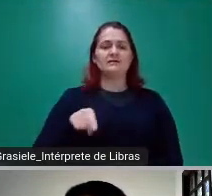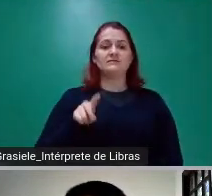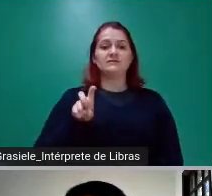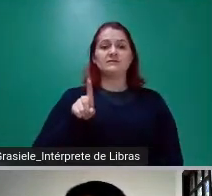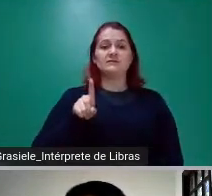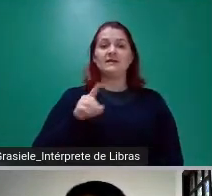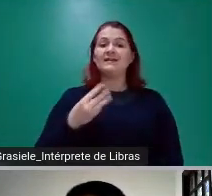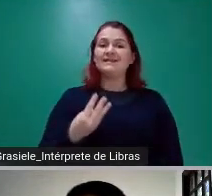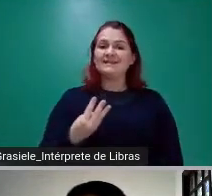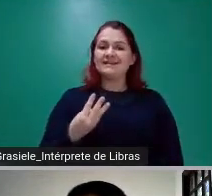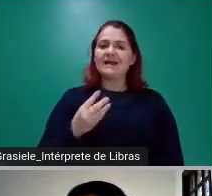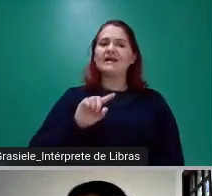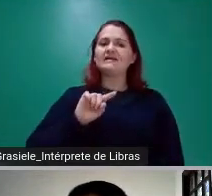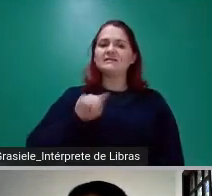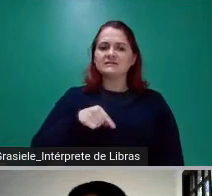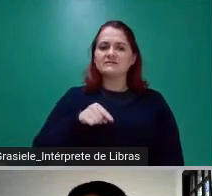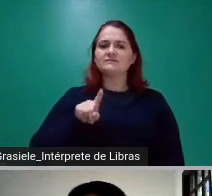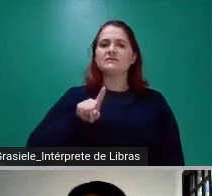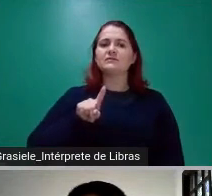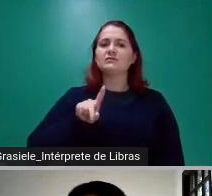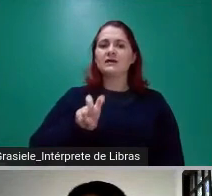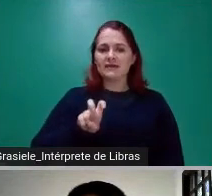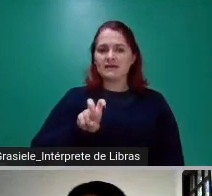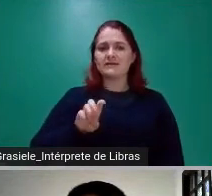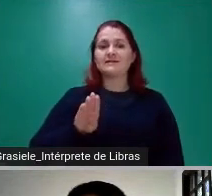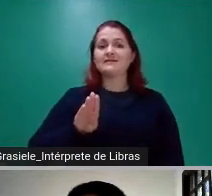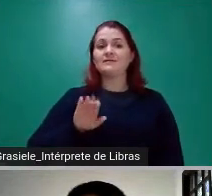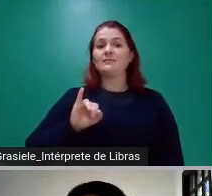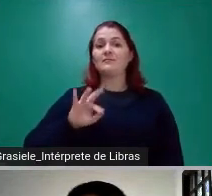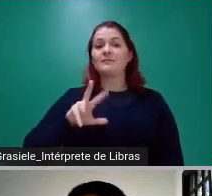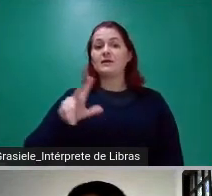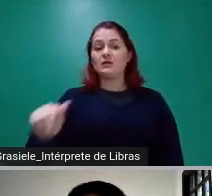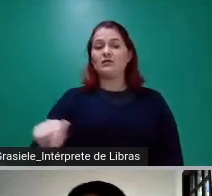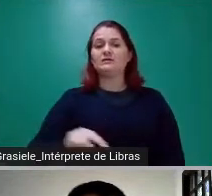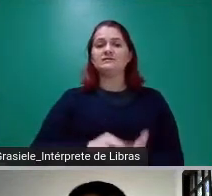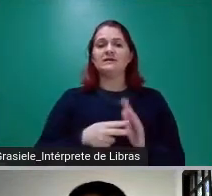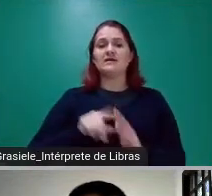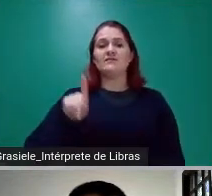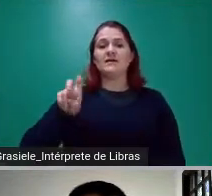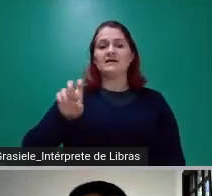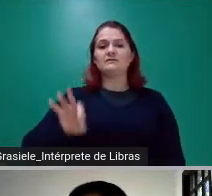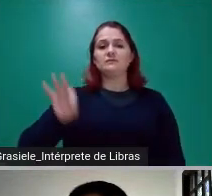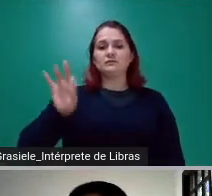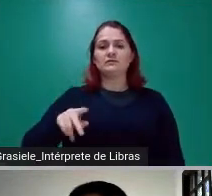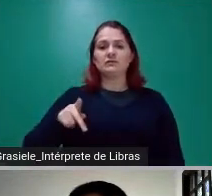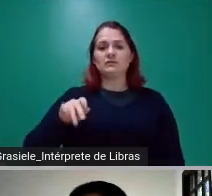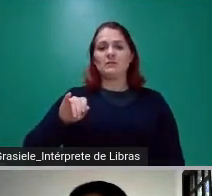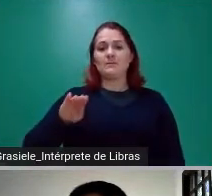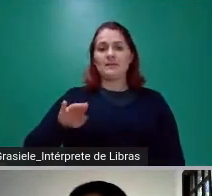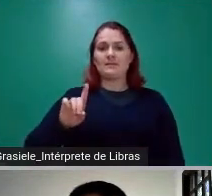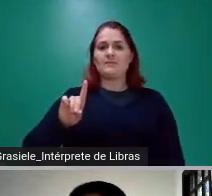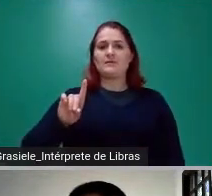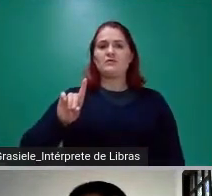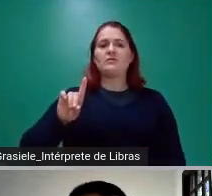bilhões de dólares, que correspondia a 15% do PIB na época, em 1964, a